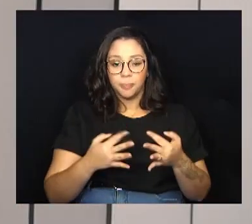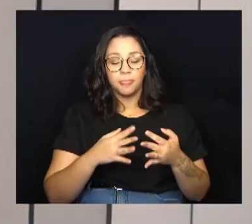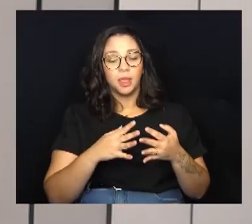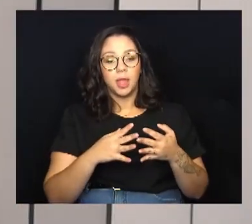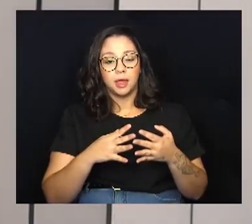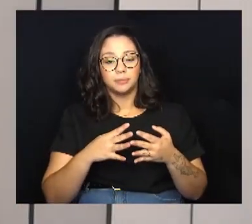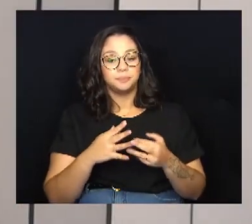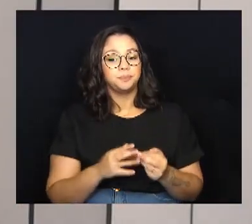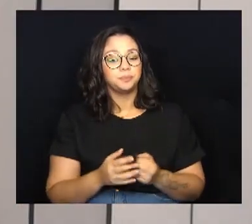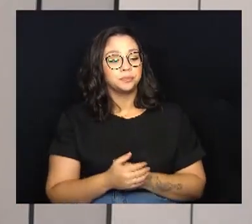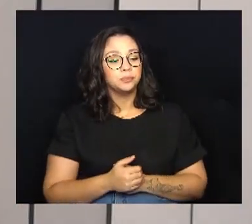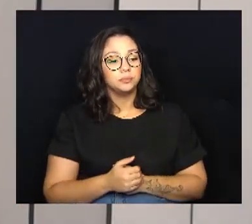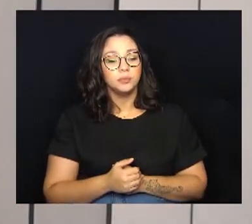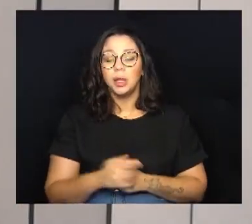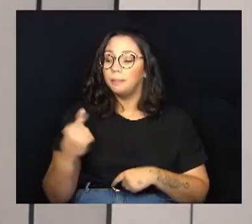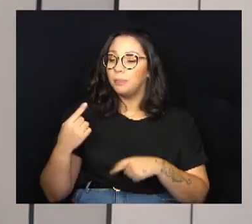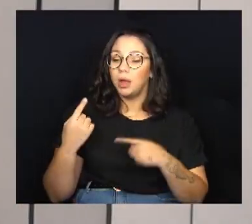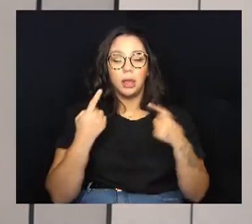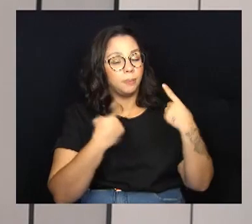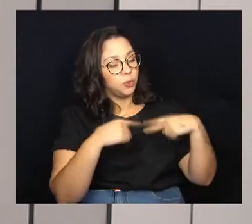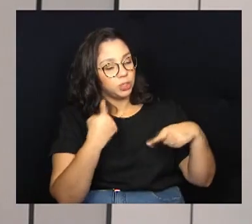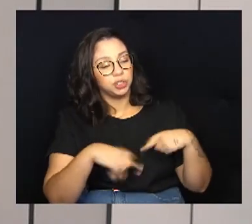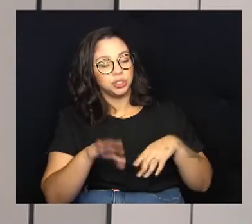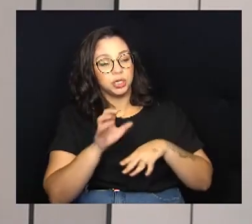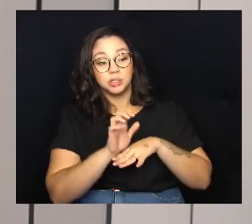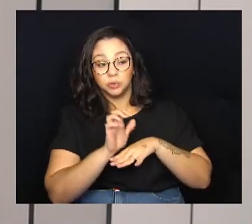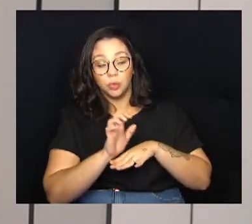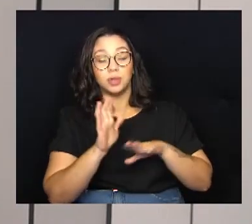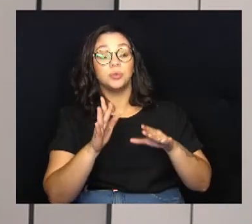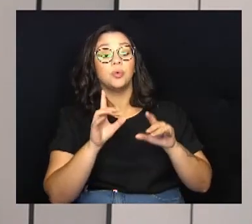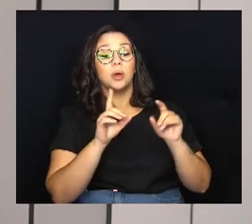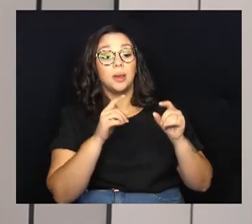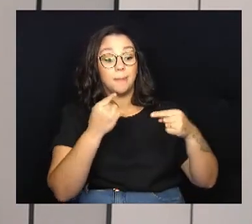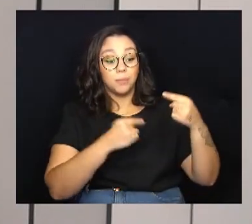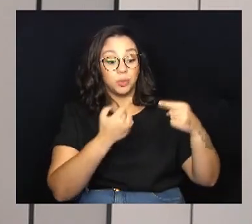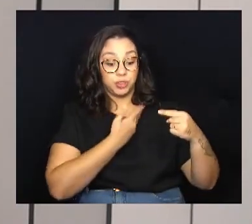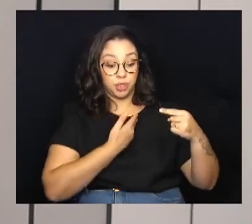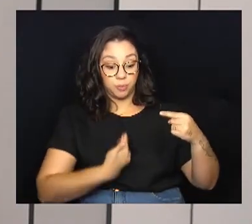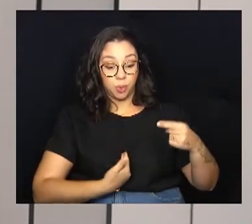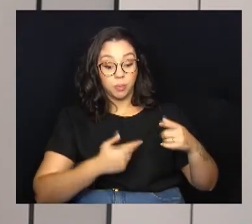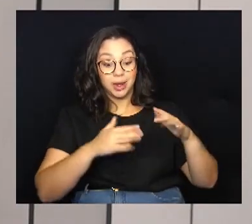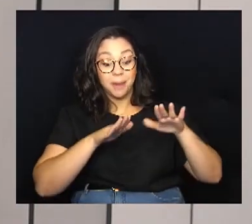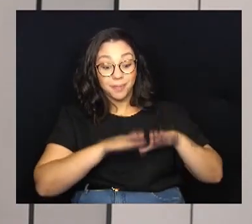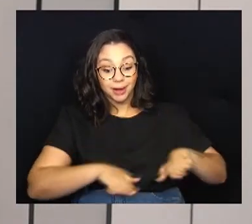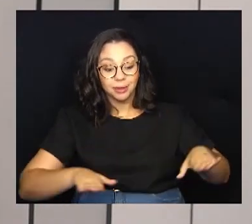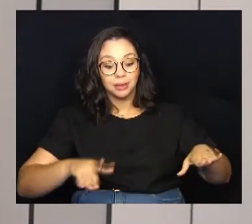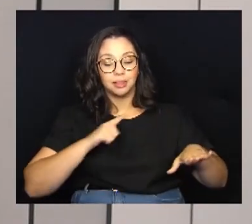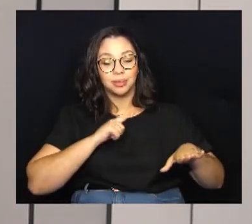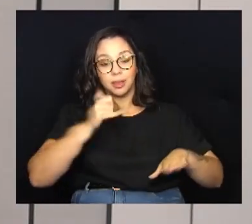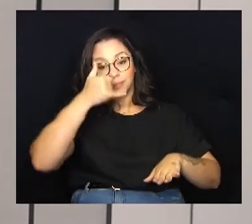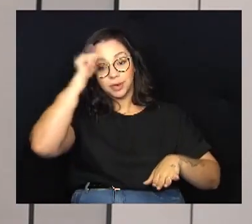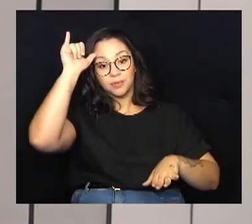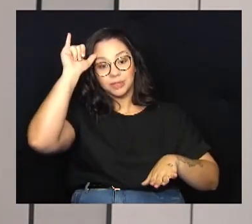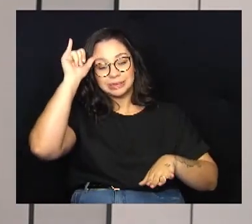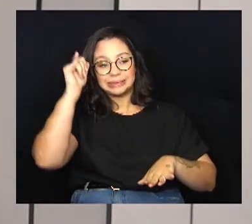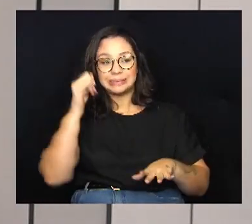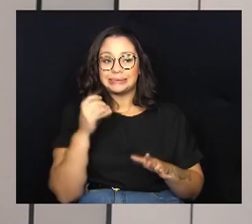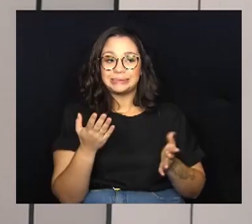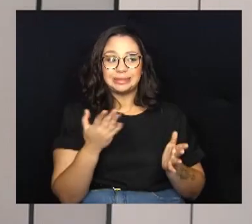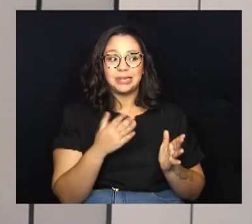tem que acabar com o pessoal que distribui, o traficante